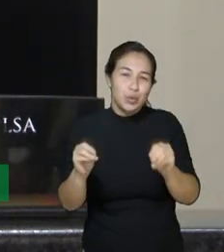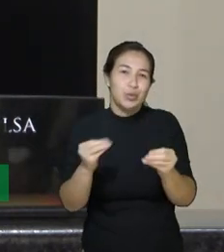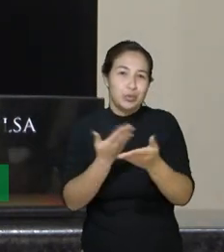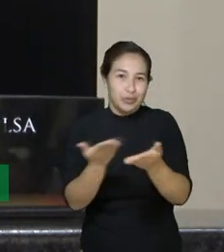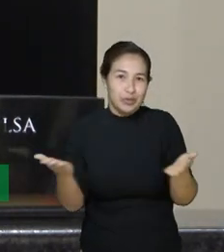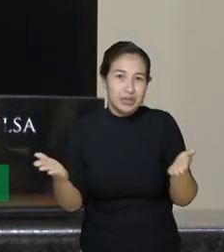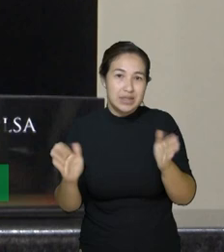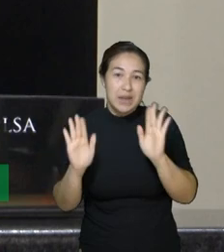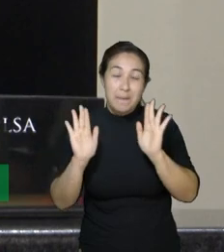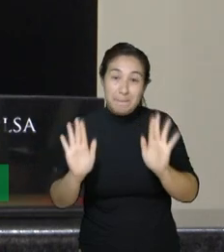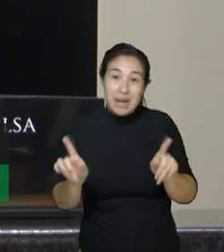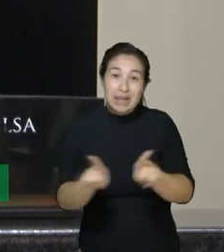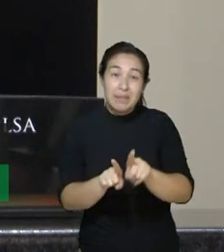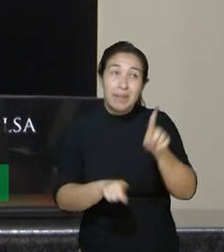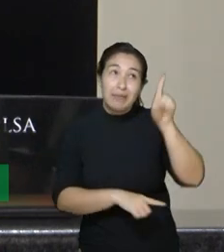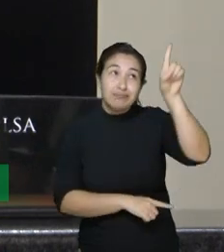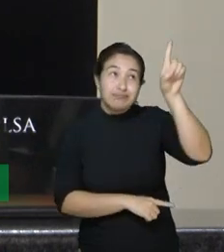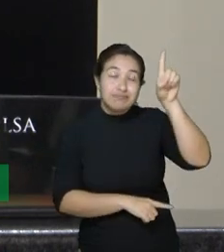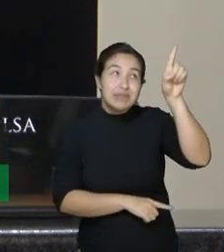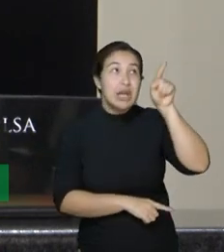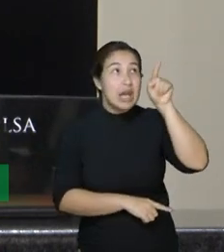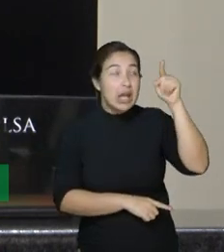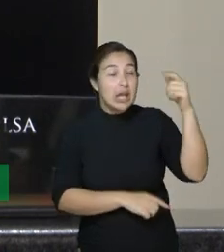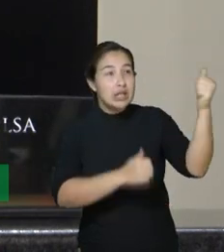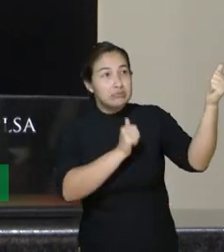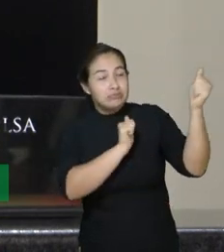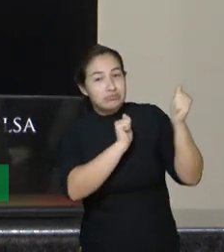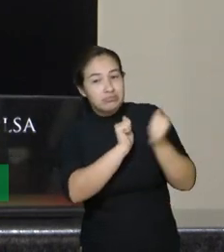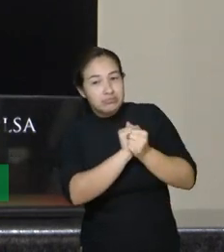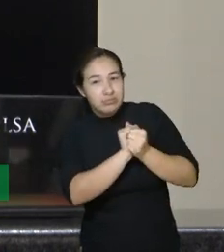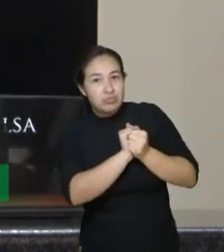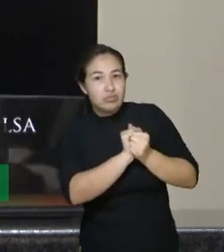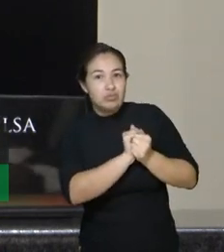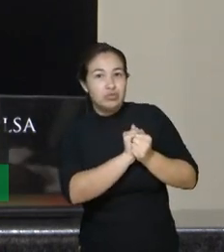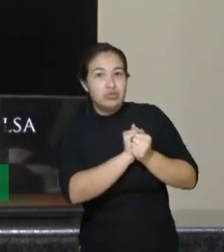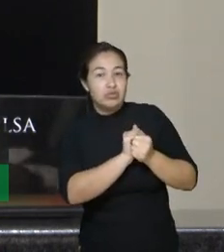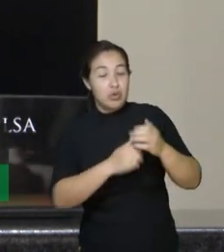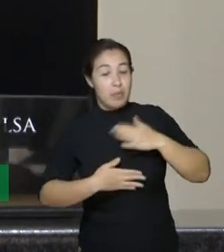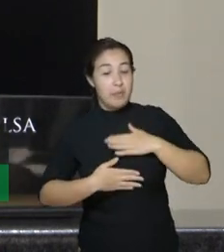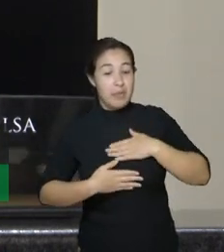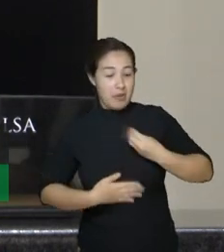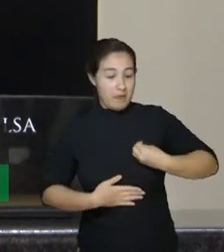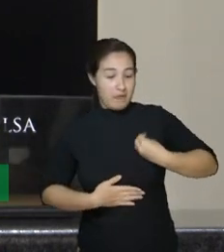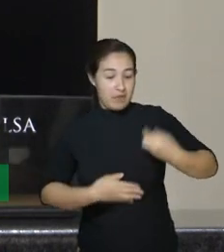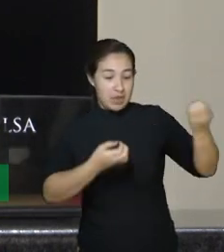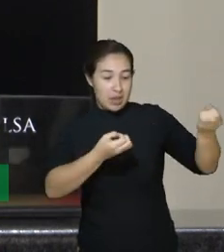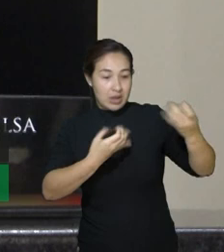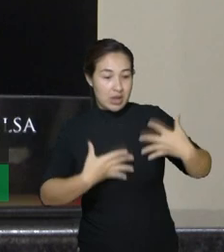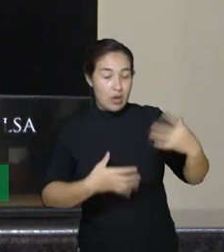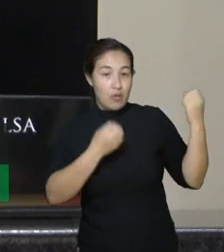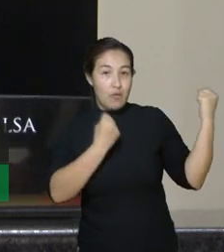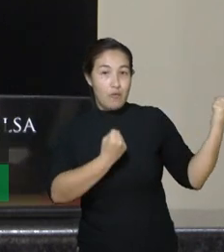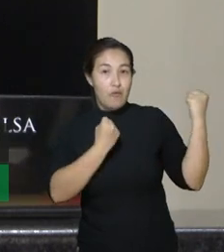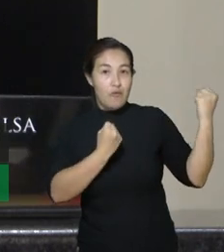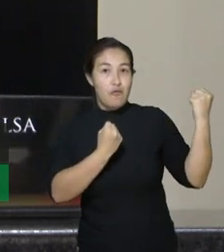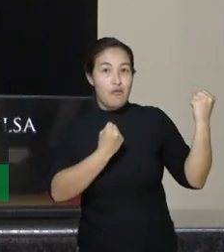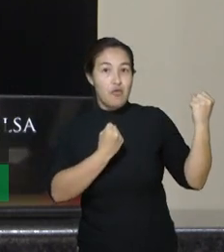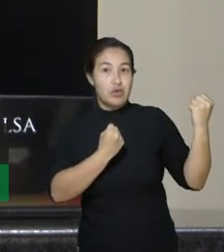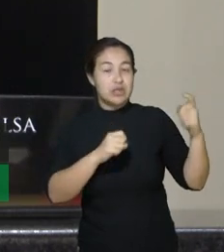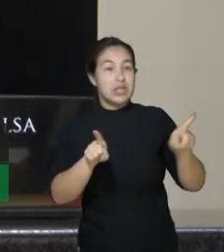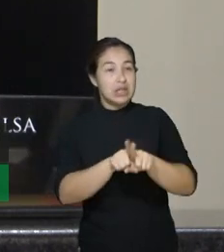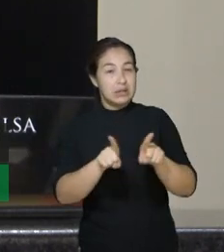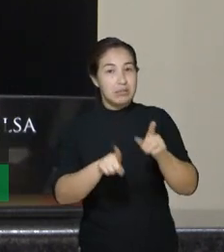agradecer a Deus, que sempre me acompanhou, que me deu vida, que me deu força e que me deu